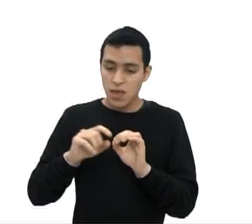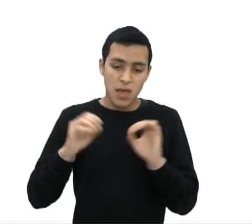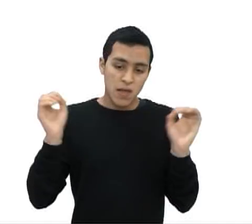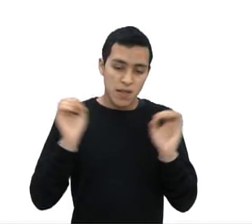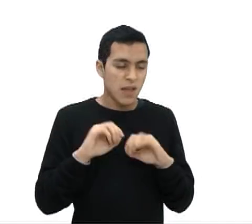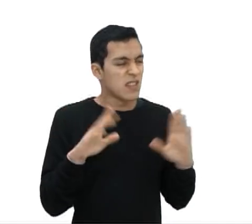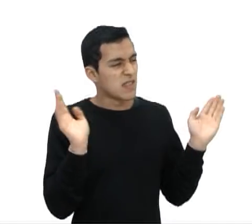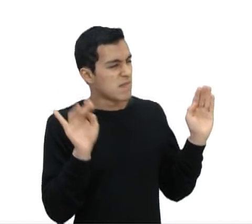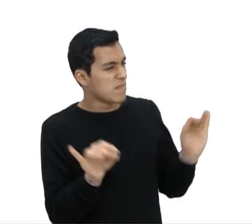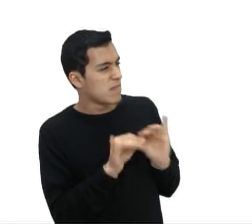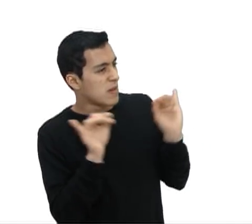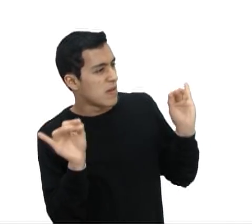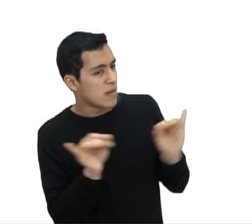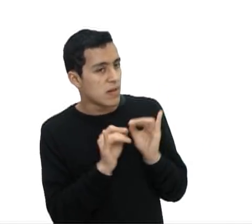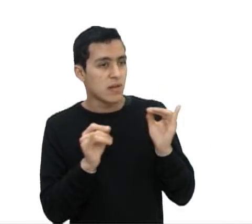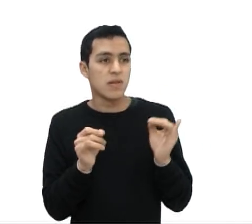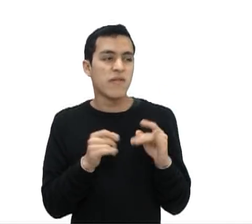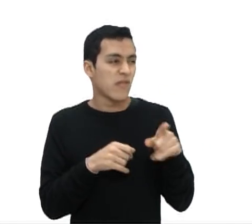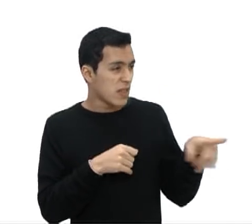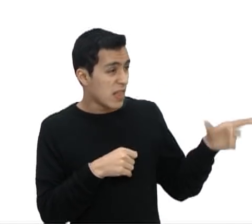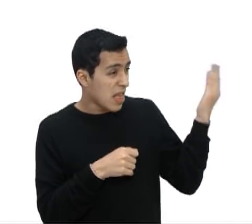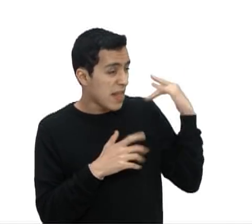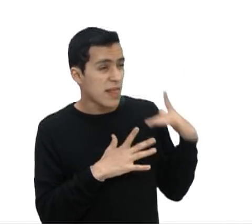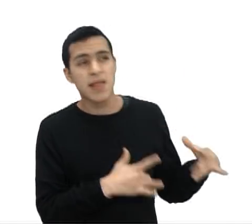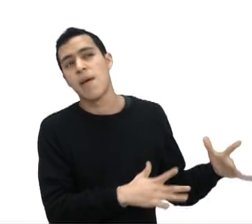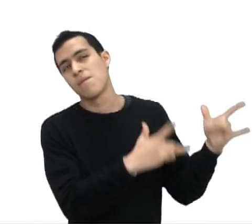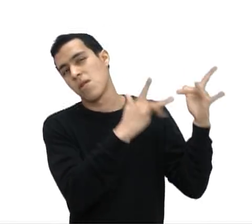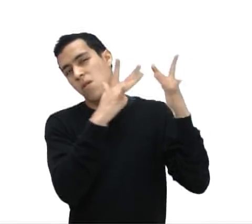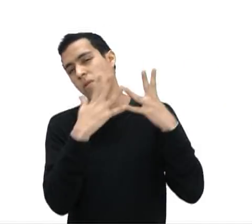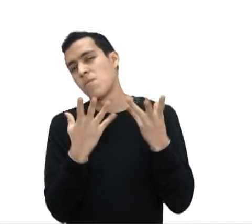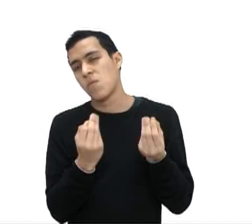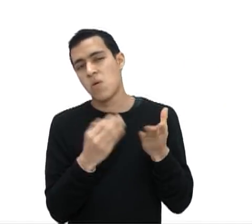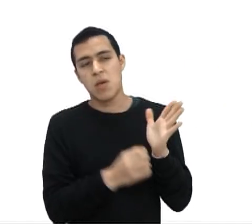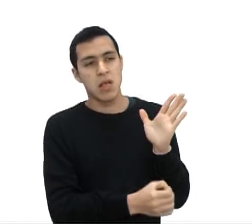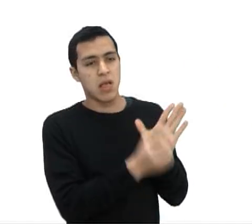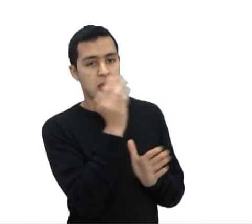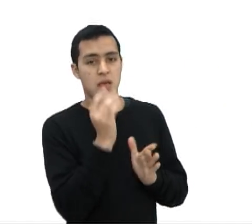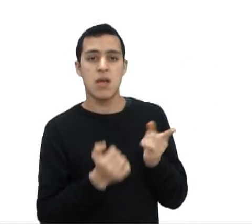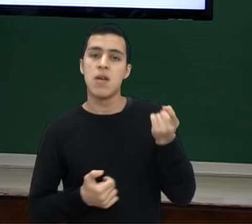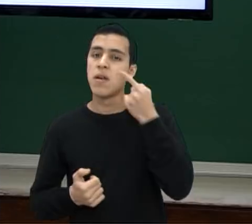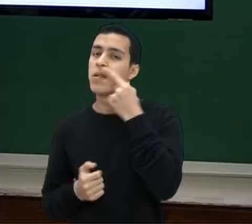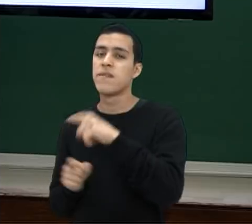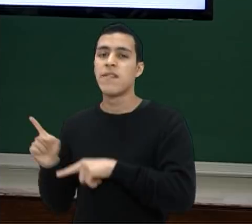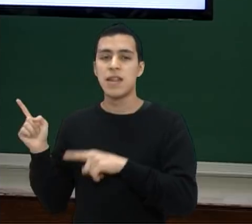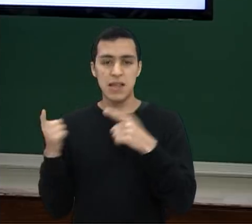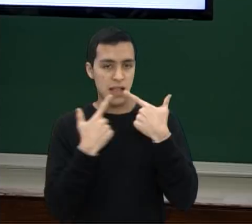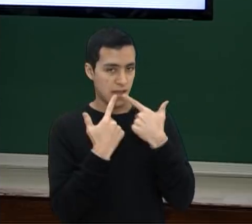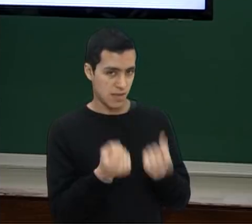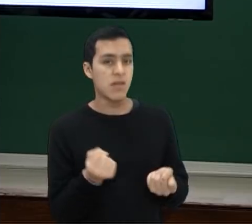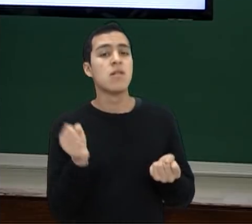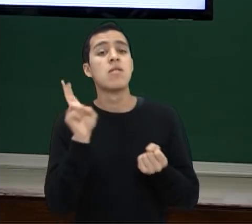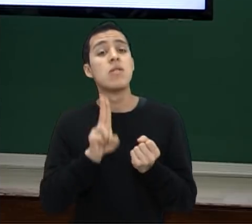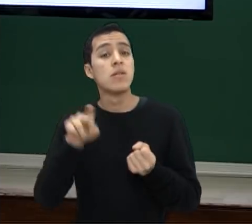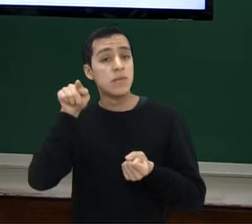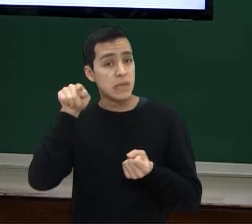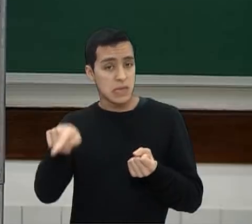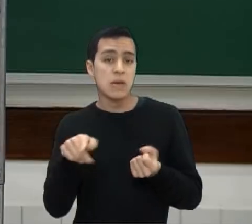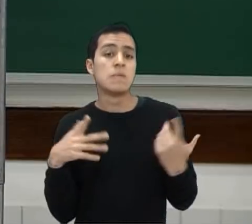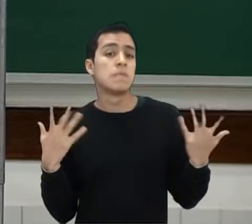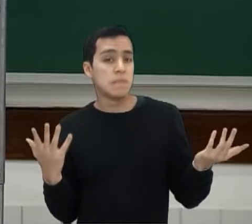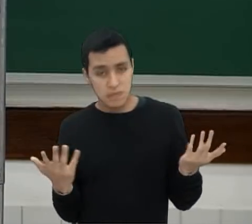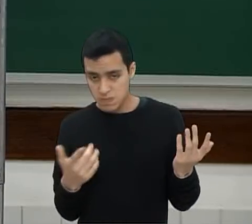Maria, bobagem. Namorador como tu era? Né? Então, observe a variante linguística também, né, bem utilizada aqui